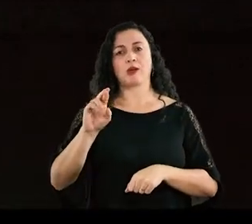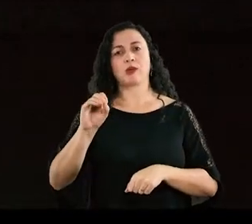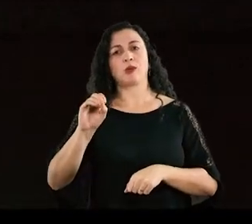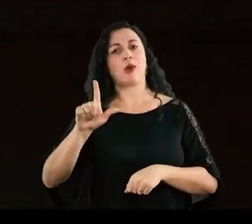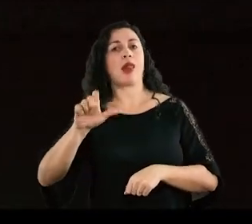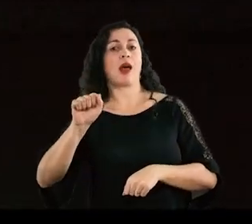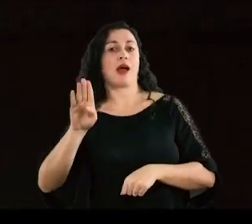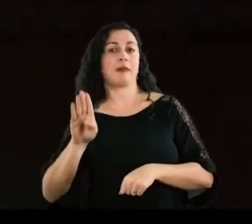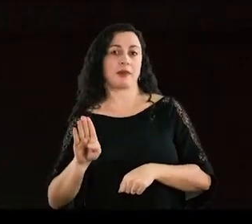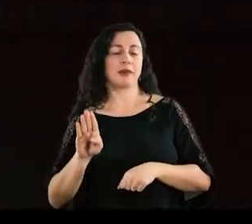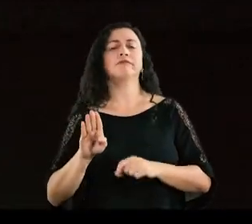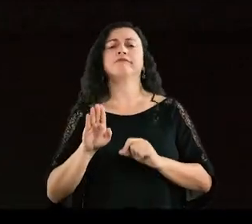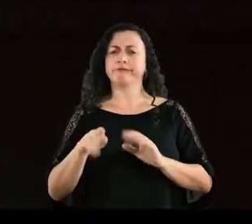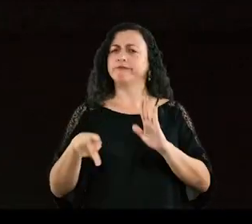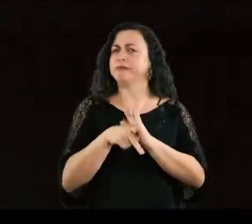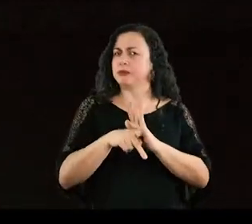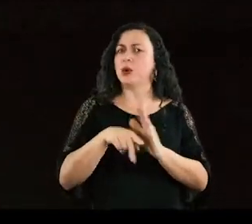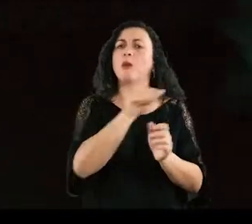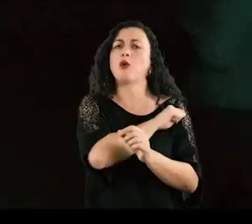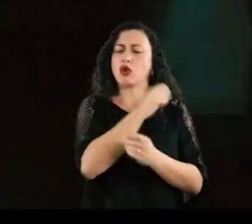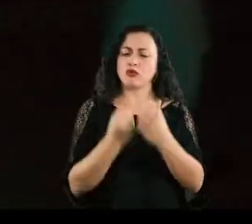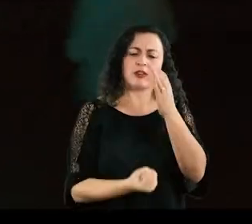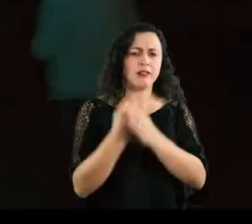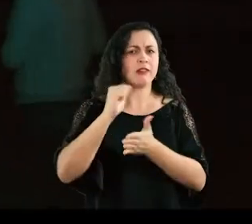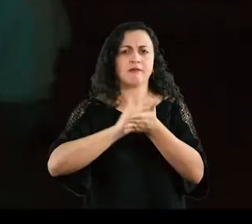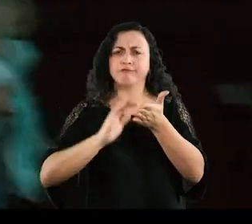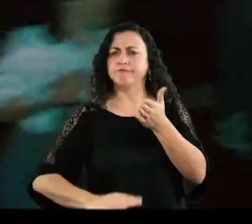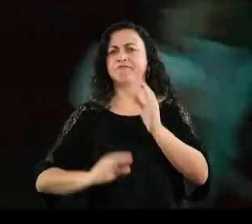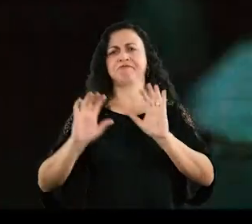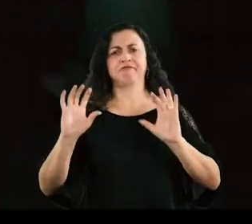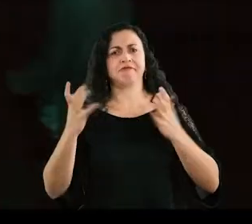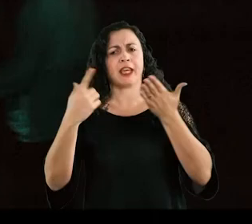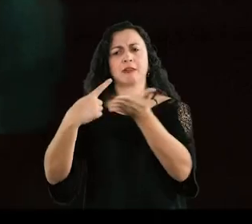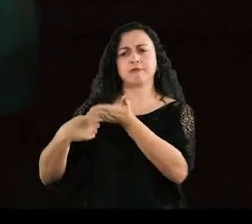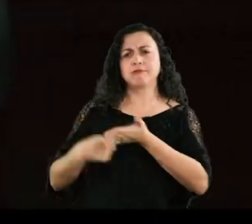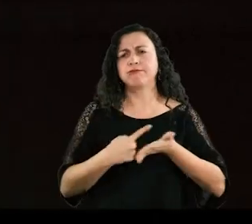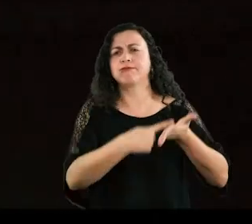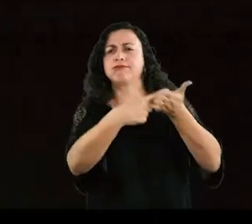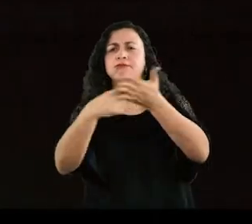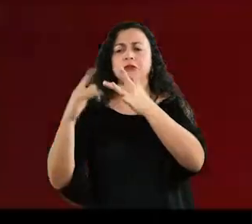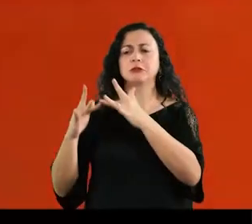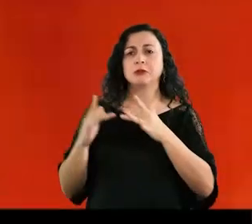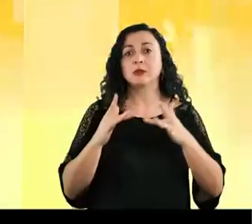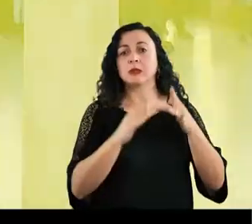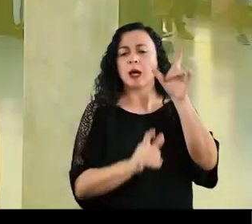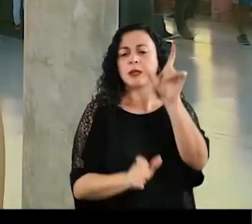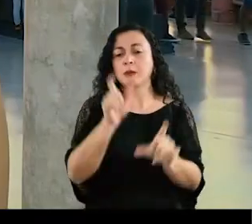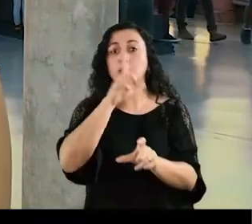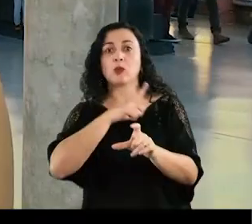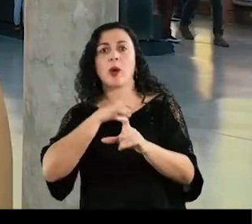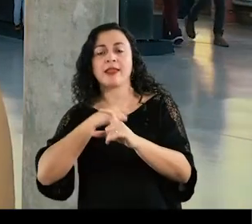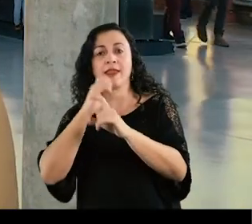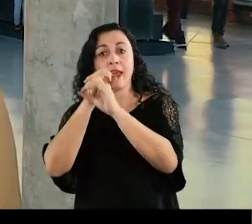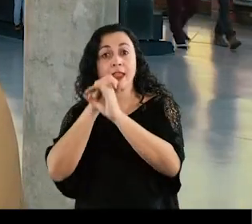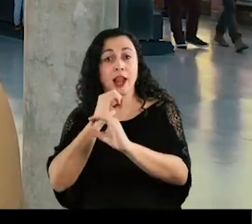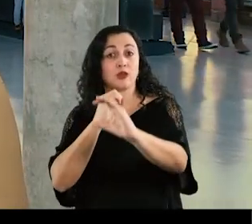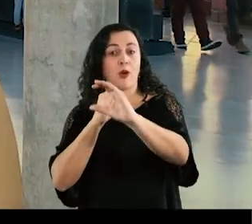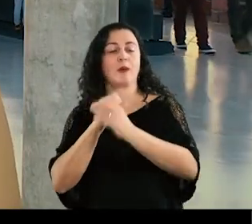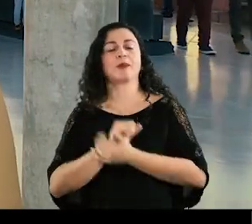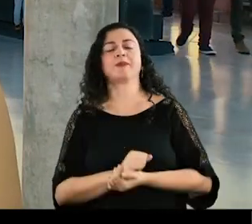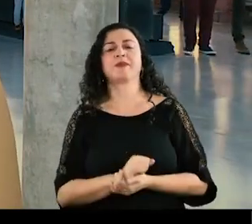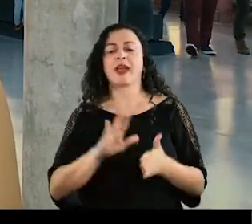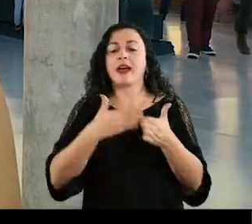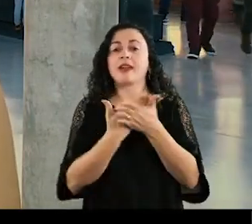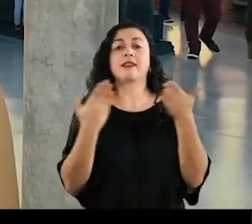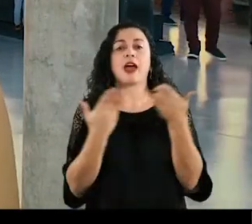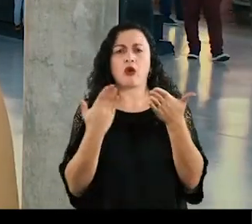eles criam os eventos, eles encontram, fazem contato com o pessoal dos telescópios. Até agora, nós já realizamos